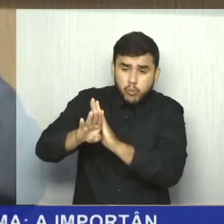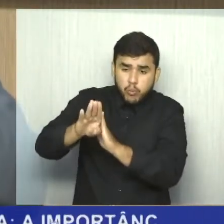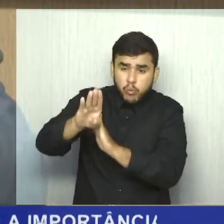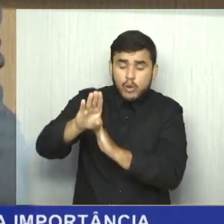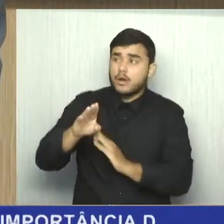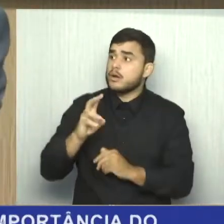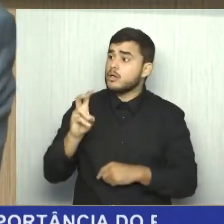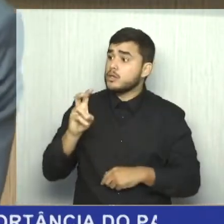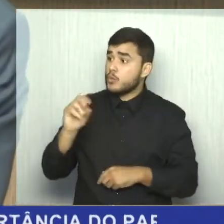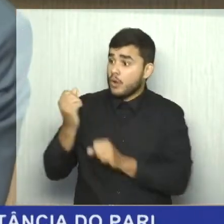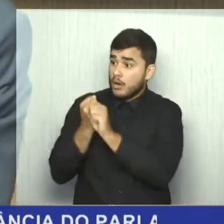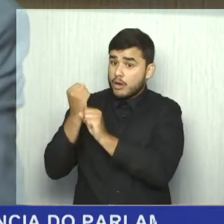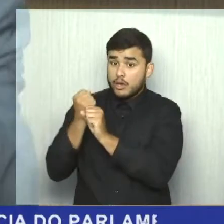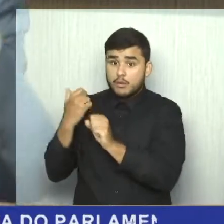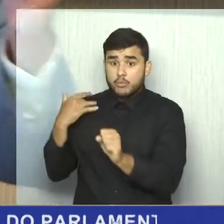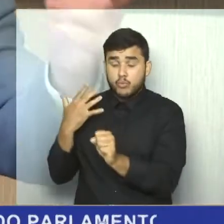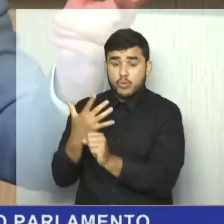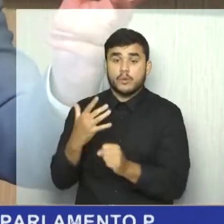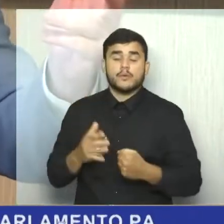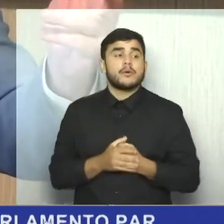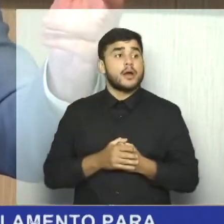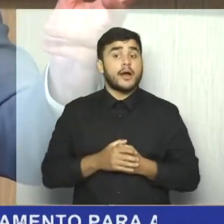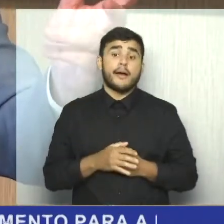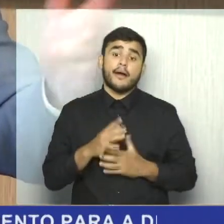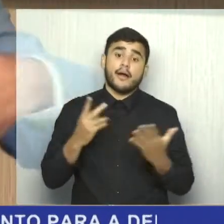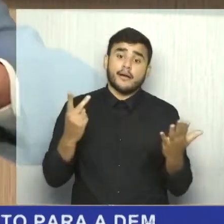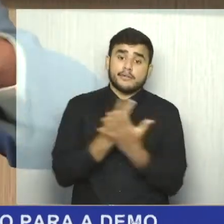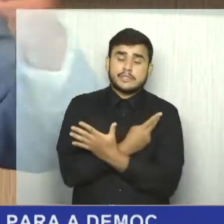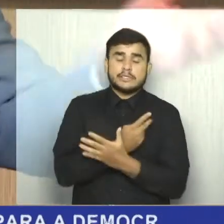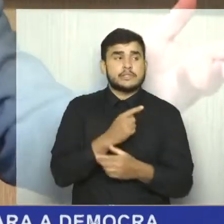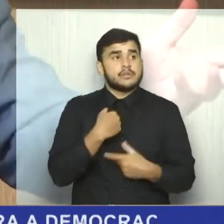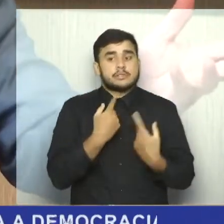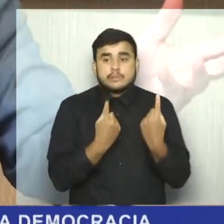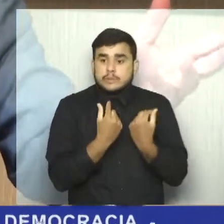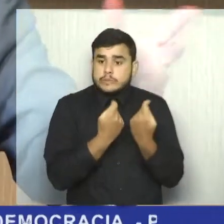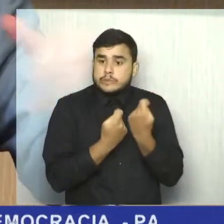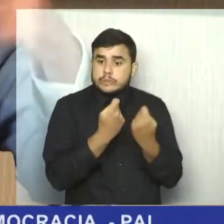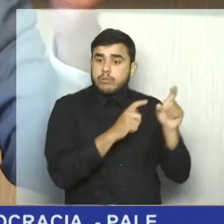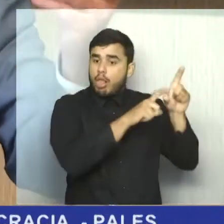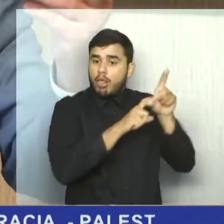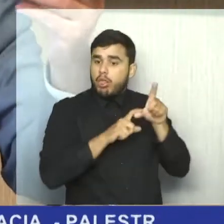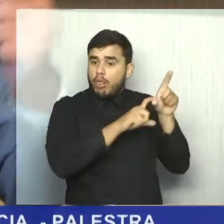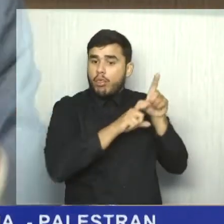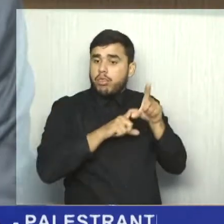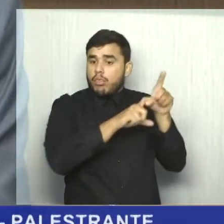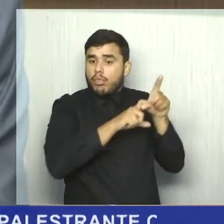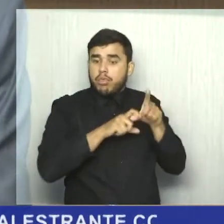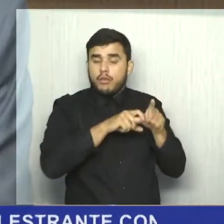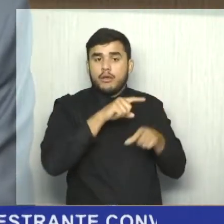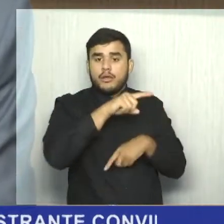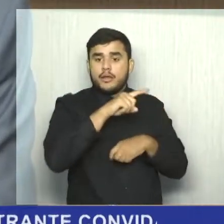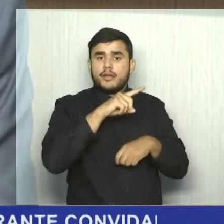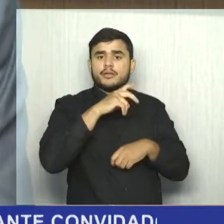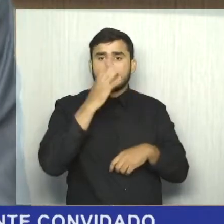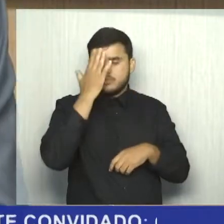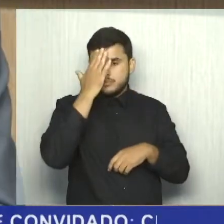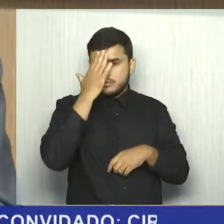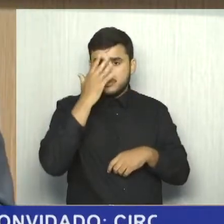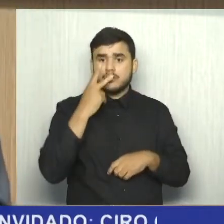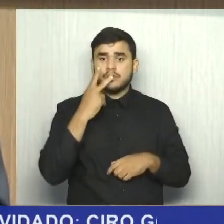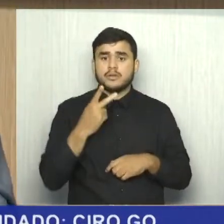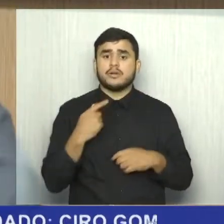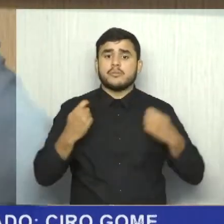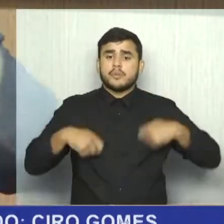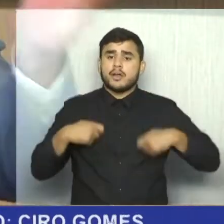de repente, quando esse modelo morre, porque ele dependia de capitais estrangeiros que não existem mais, pelo menos no perfil que existia, dependia de uma